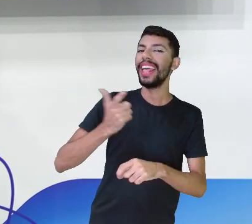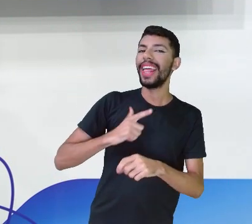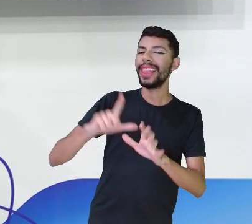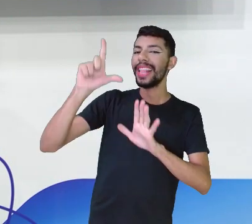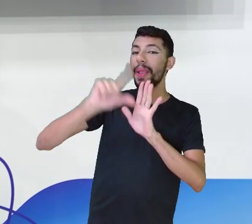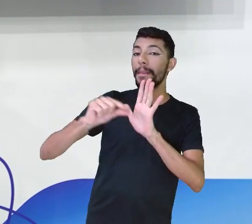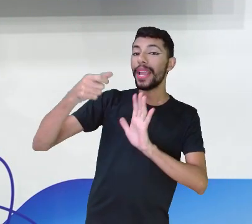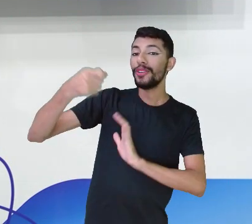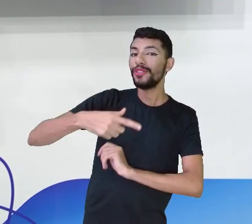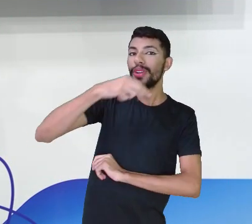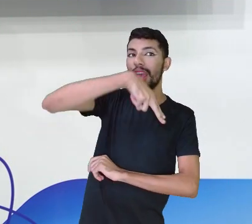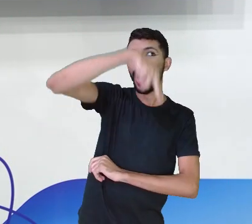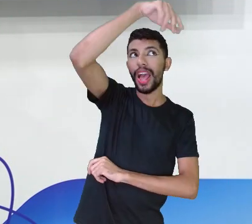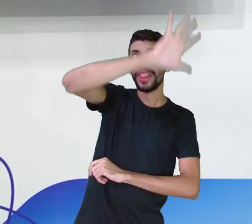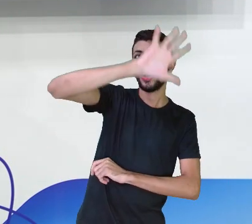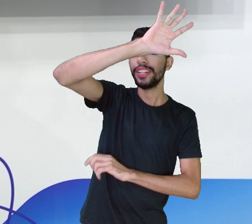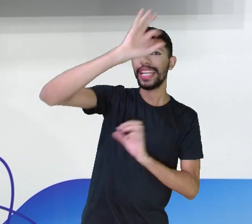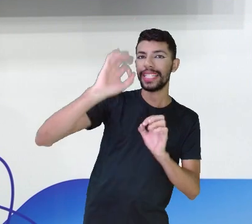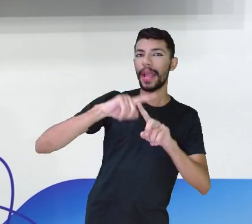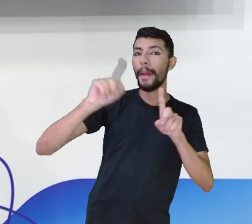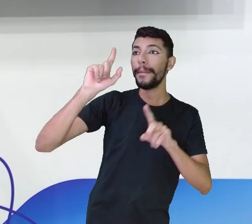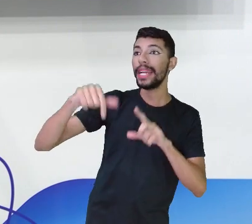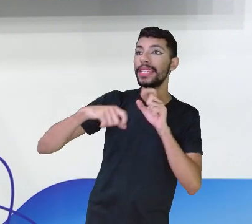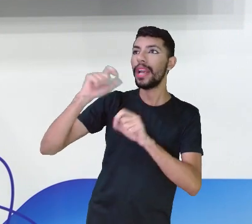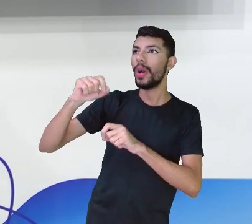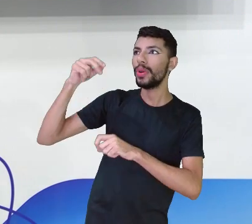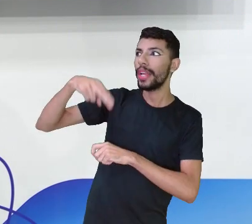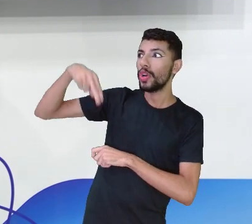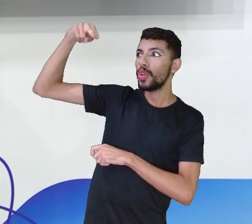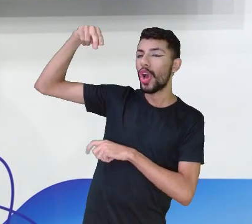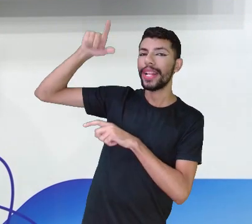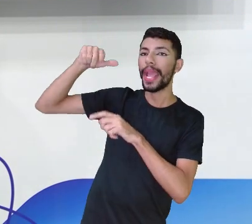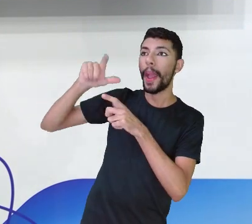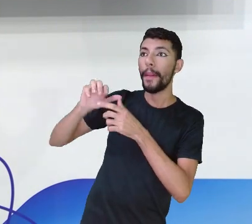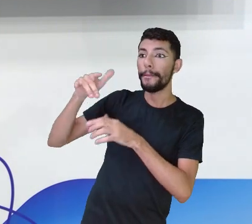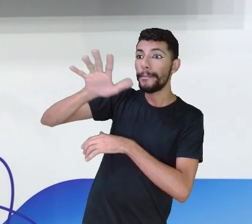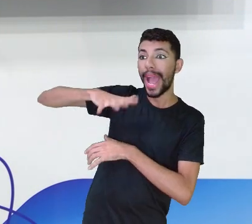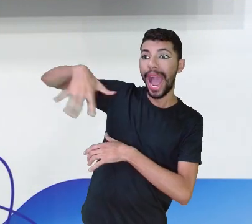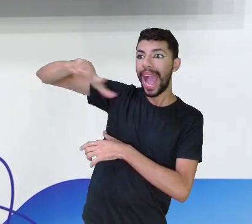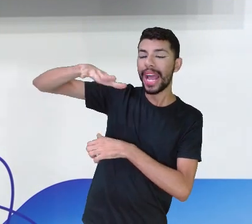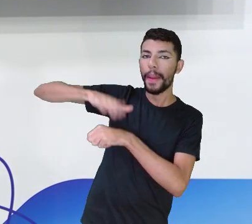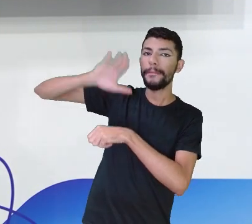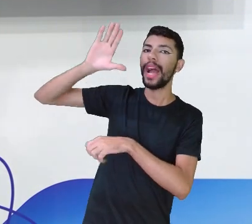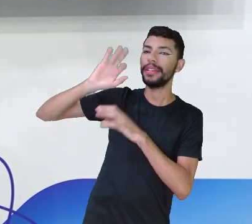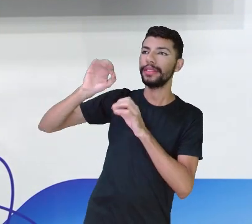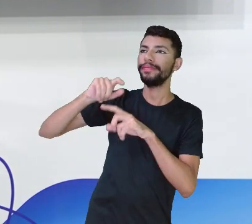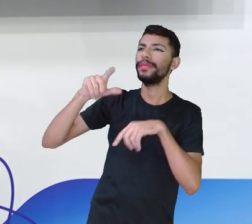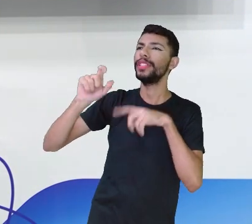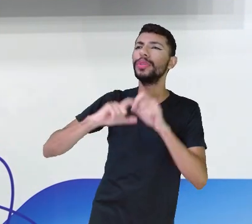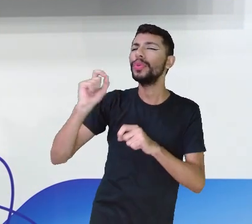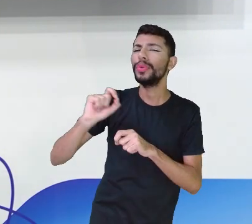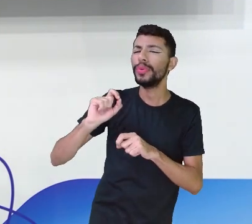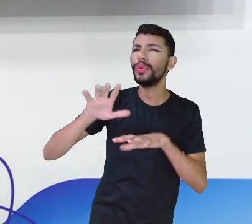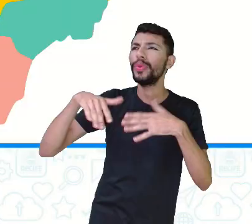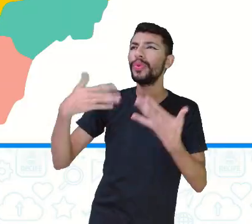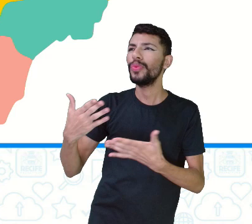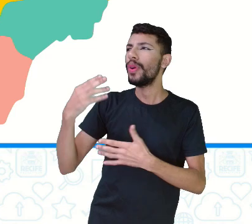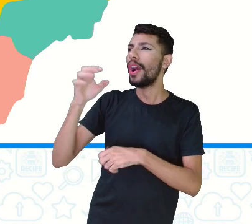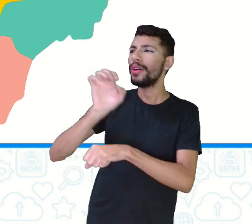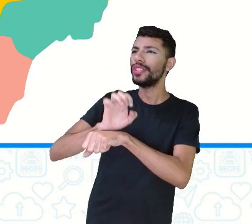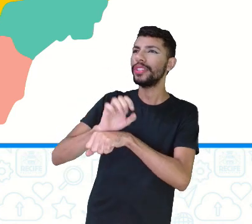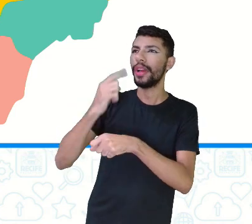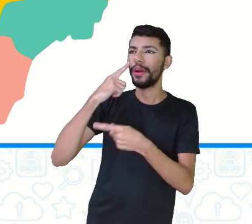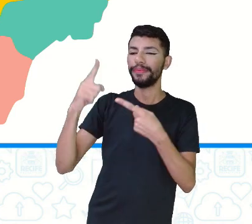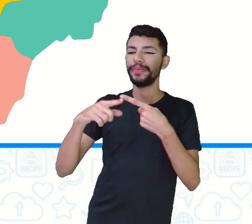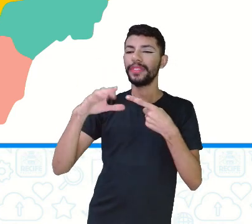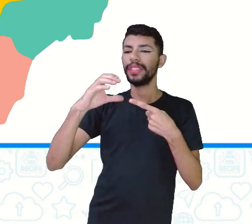região Nordeste, porém, é a maior região em relação a tamanho, certo? E os estados são Acre,